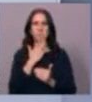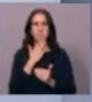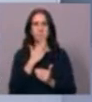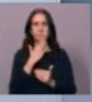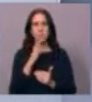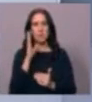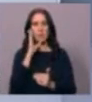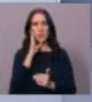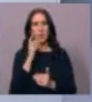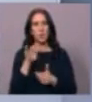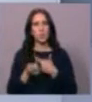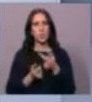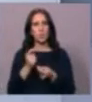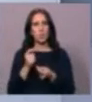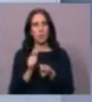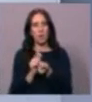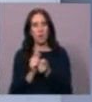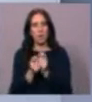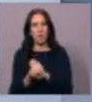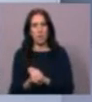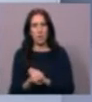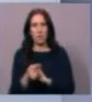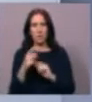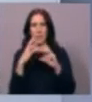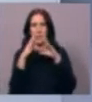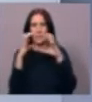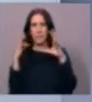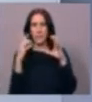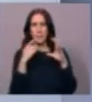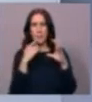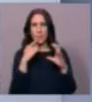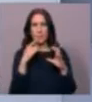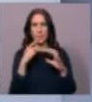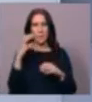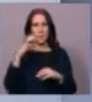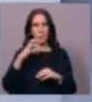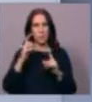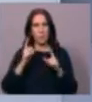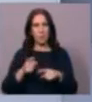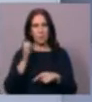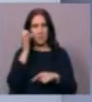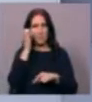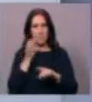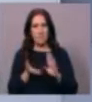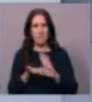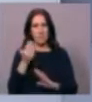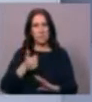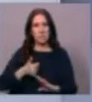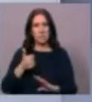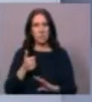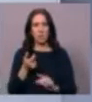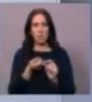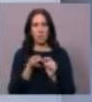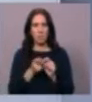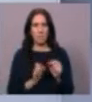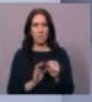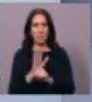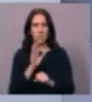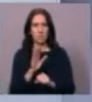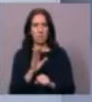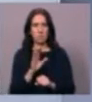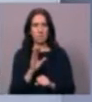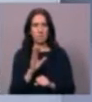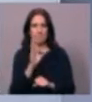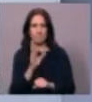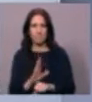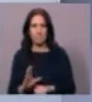a partir da tarde também a tornar-se muito nublado e a começar a precipitação com maior intensidade, em especial aqui na faixa costeira da Costa Vicentina e